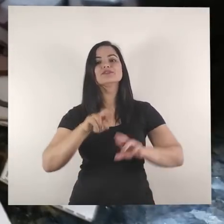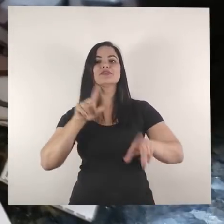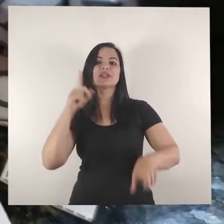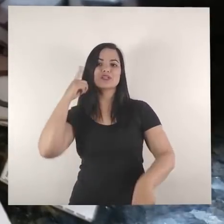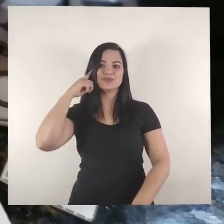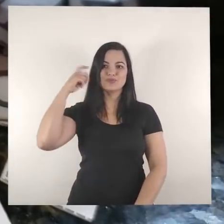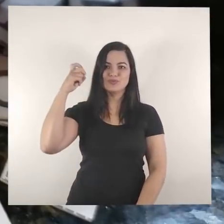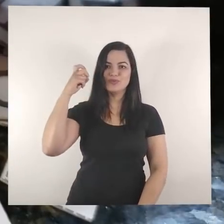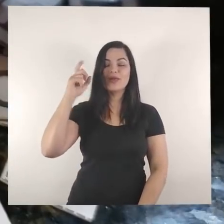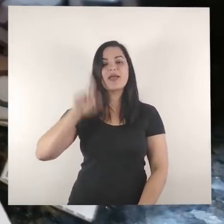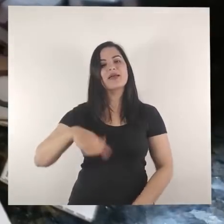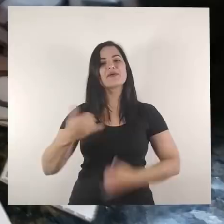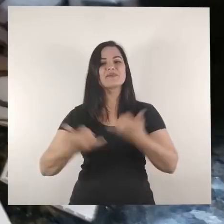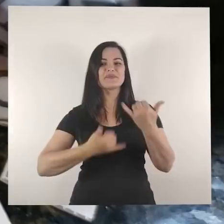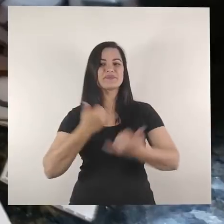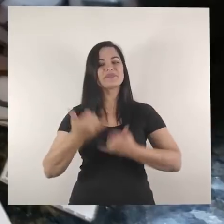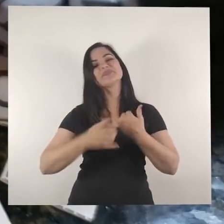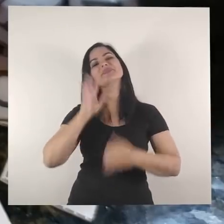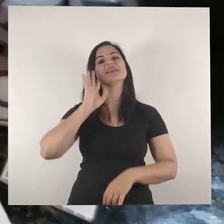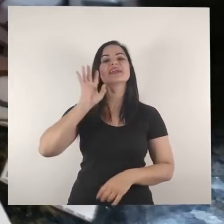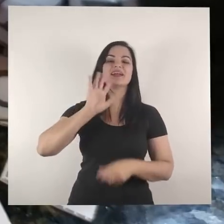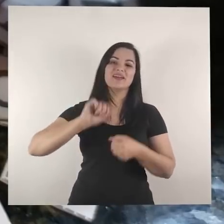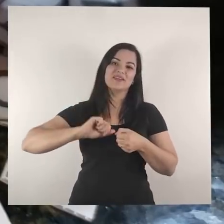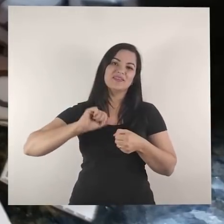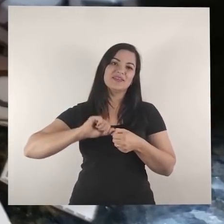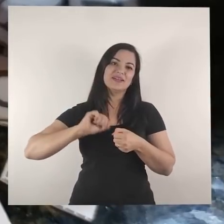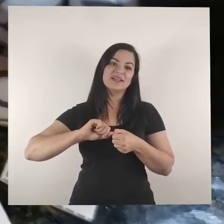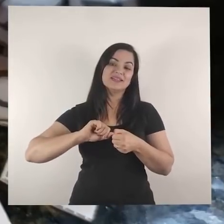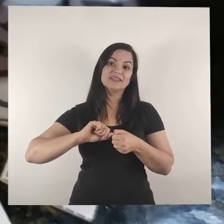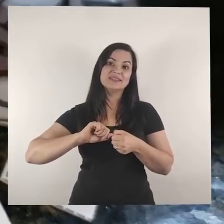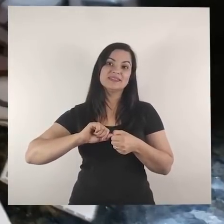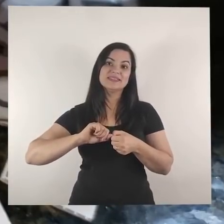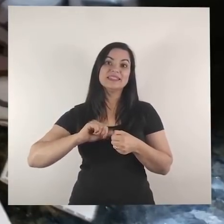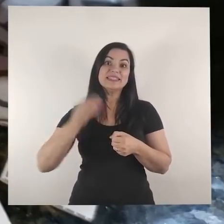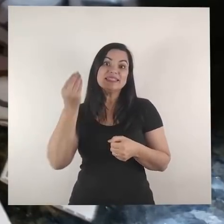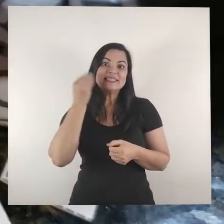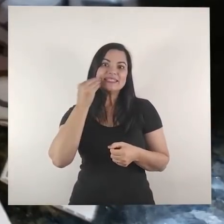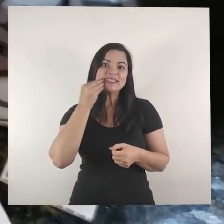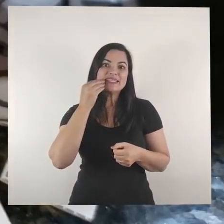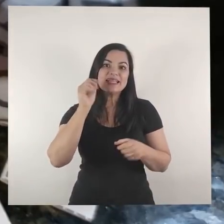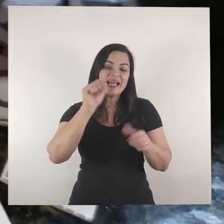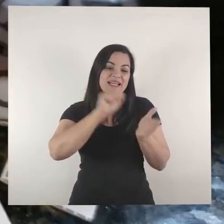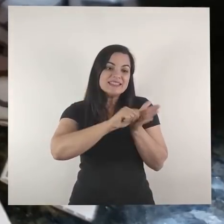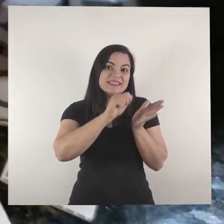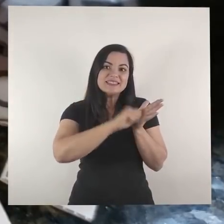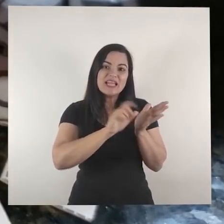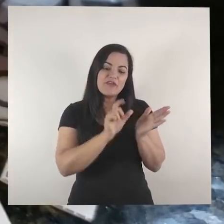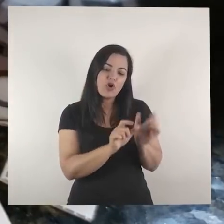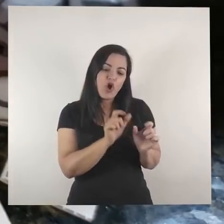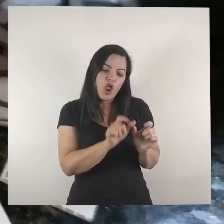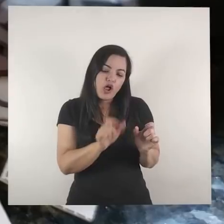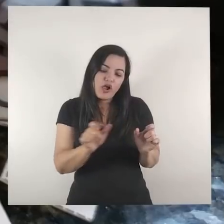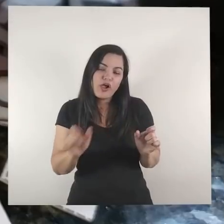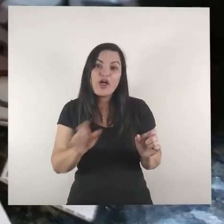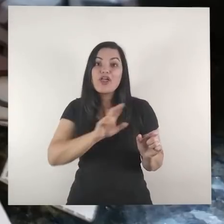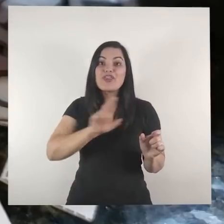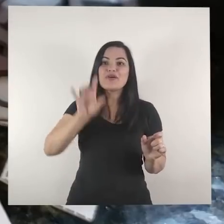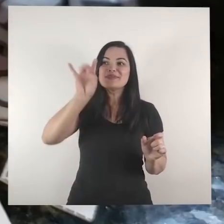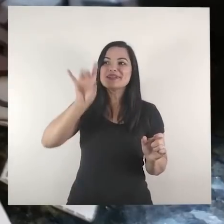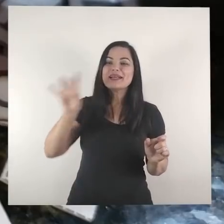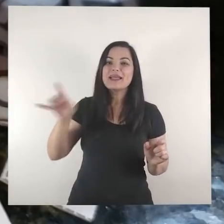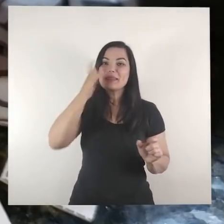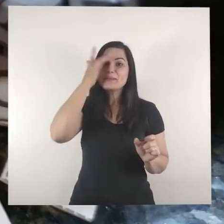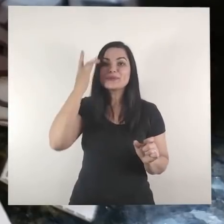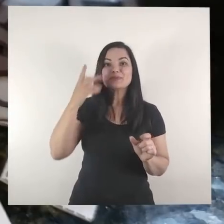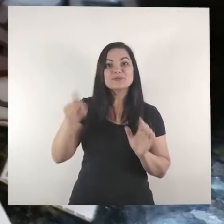brincadeira bem legal para fazer. Que tal escreverem o nome de todas as pessoas que moram aí na casa de vocês? Legal,